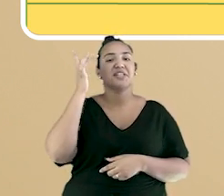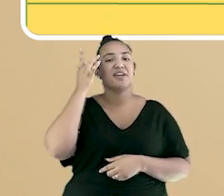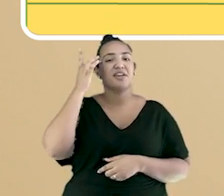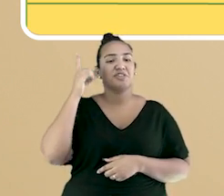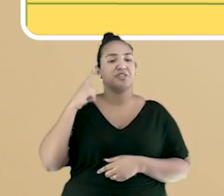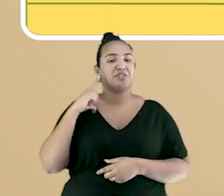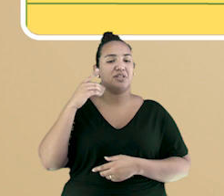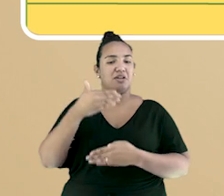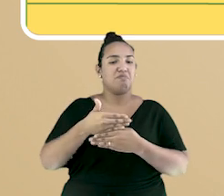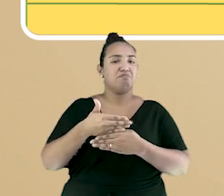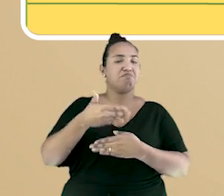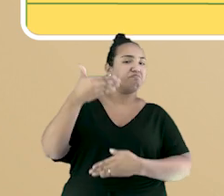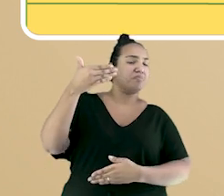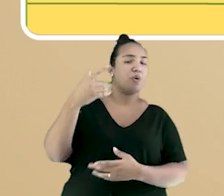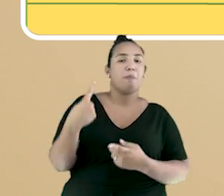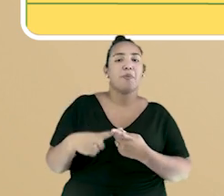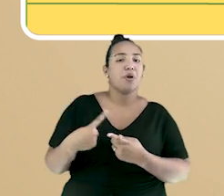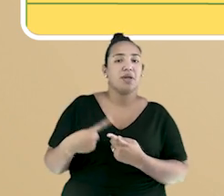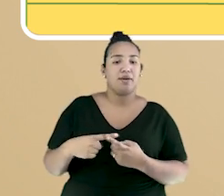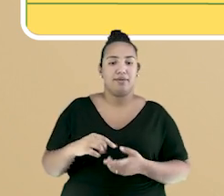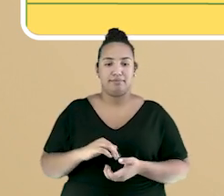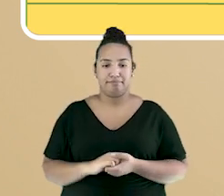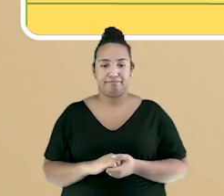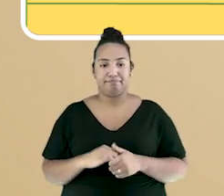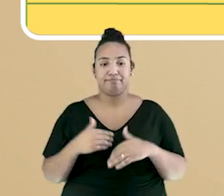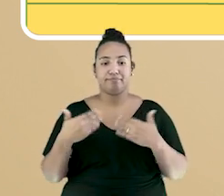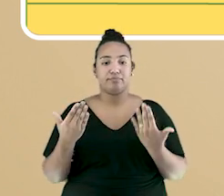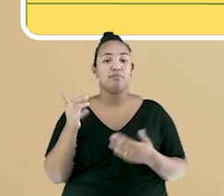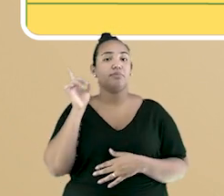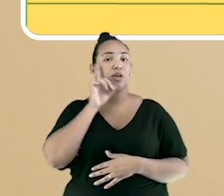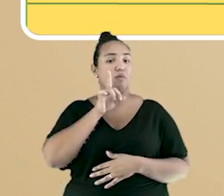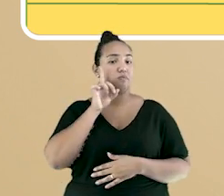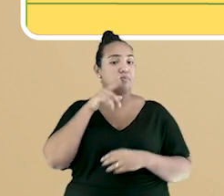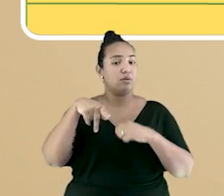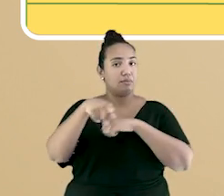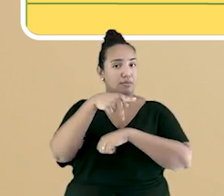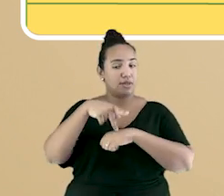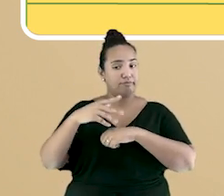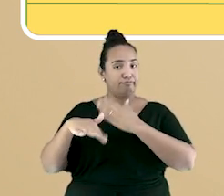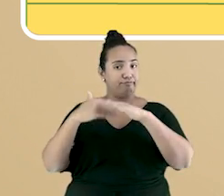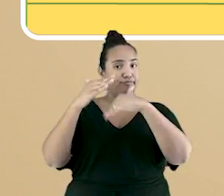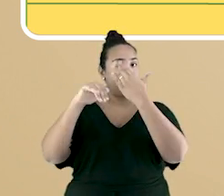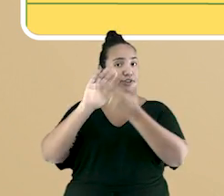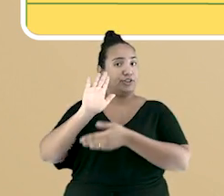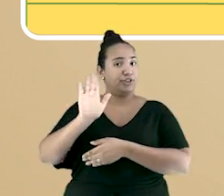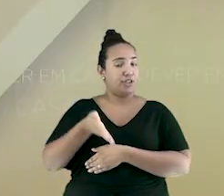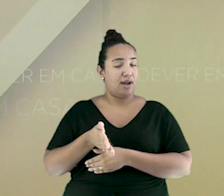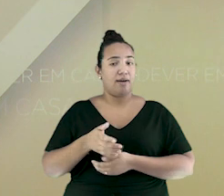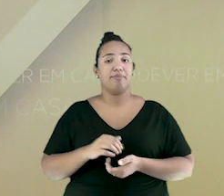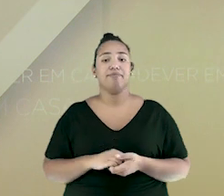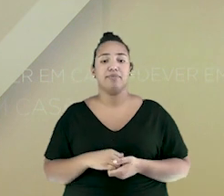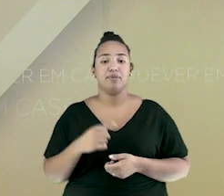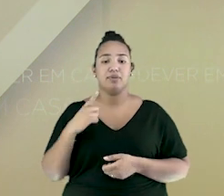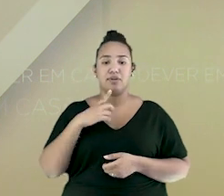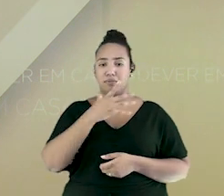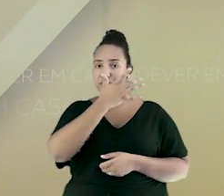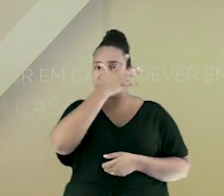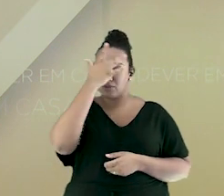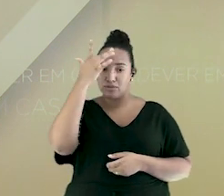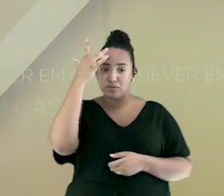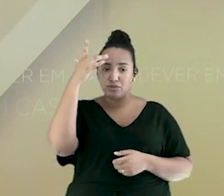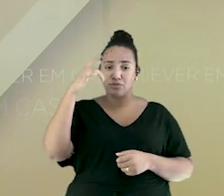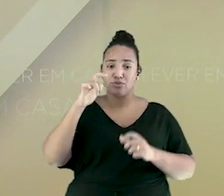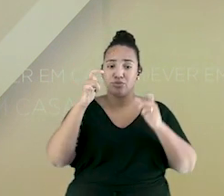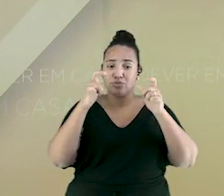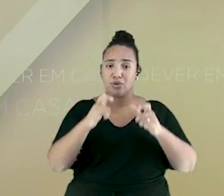que você acha que existe esse muro? Os Estados Unidos é um país desenvolvido e é desejo de